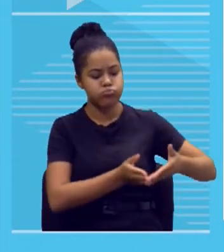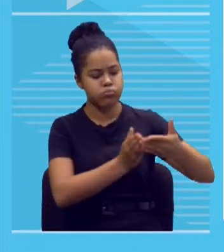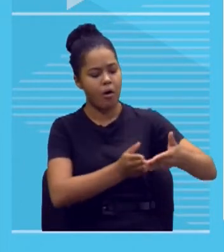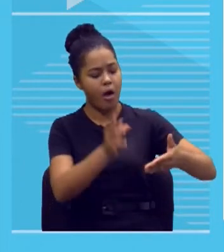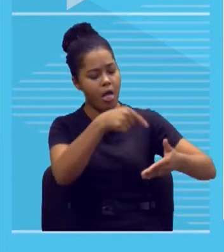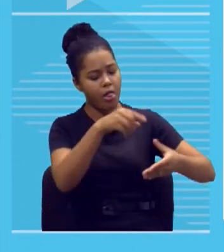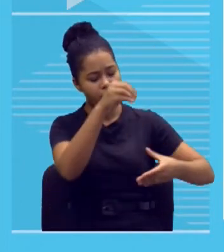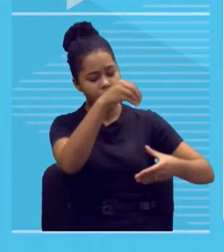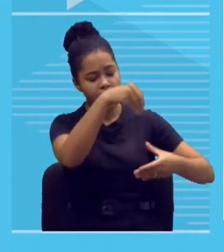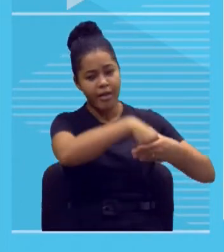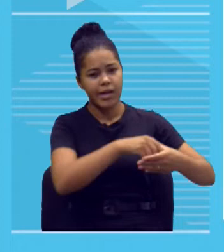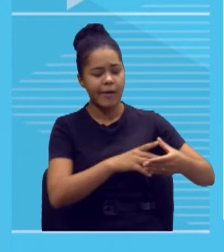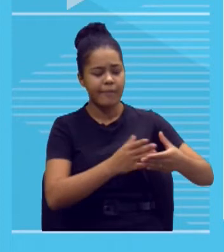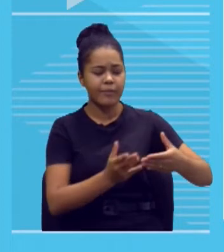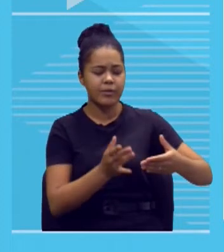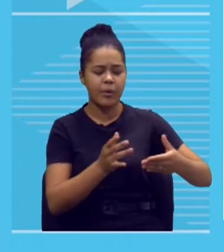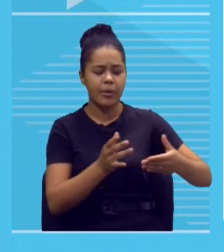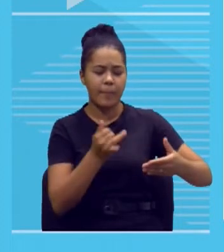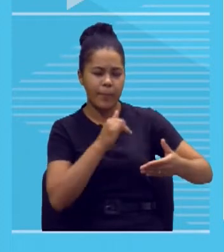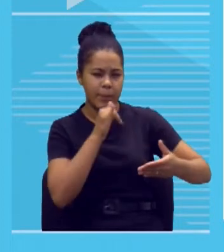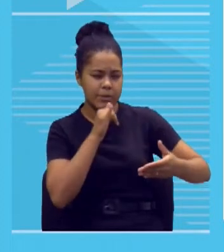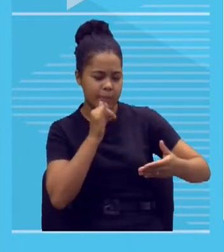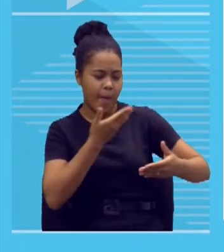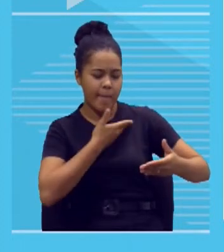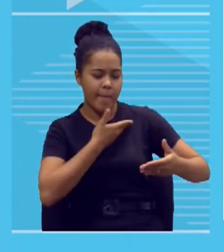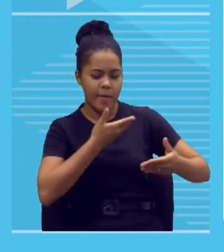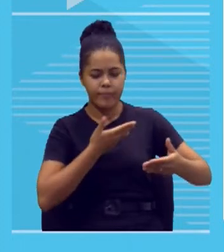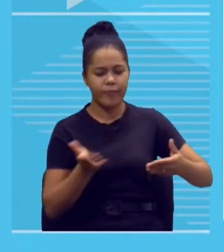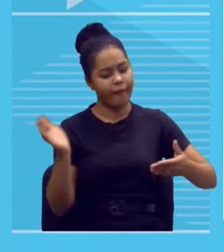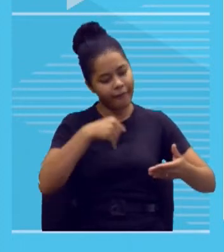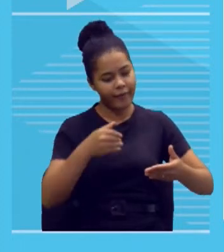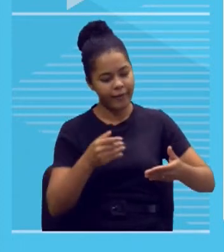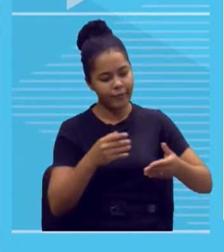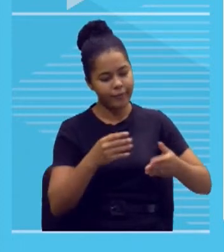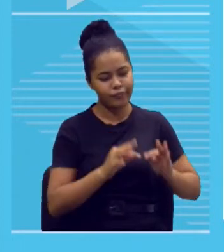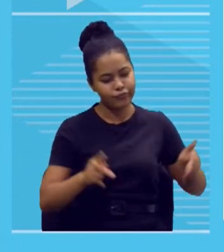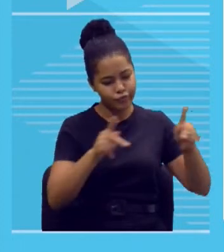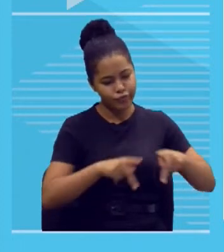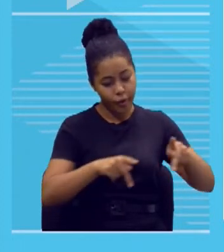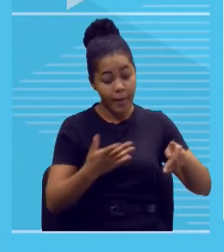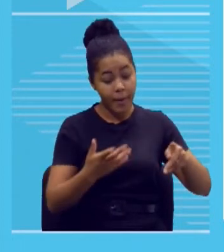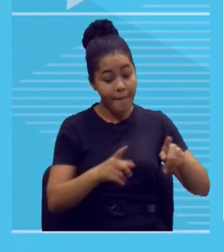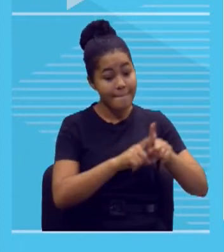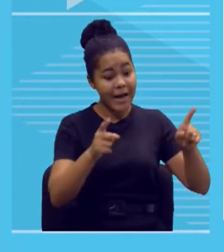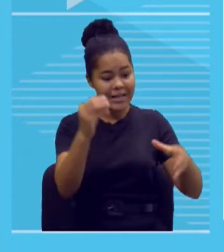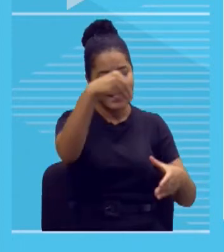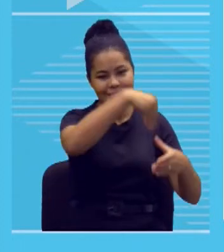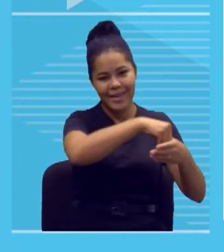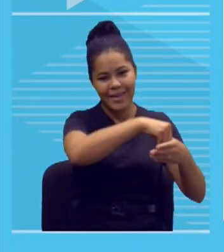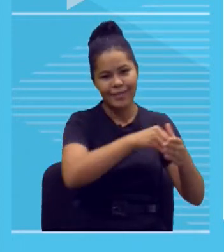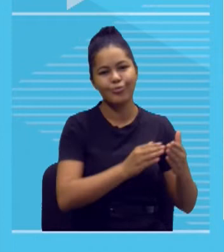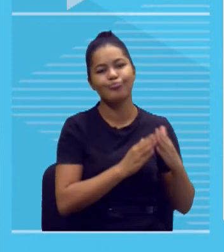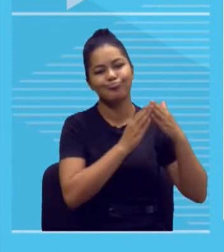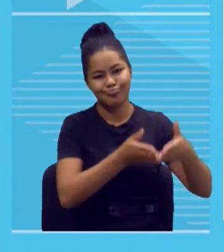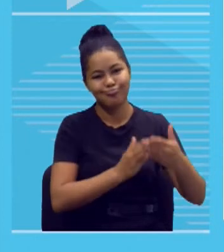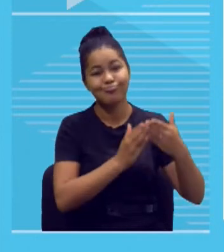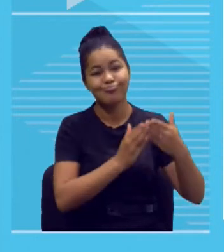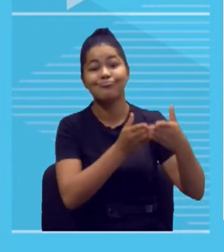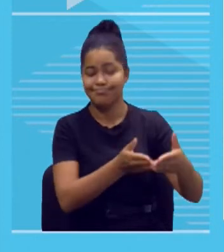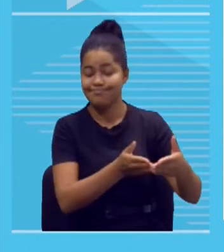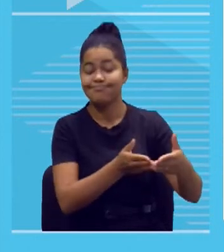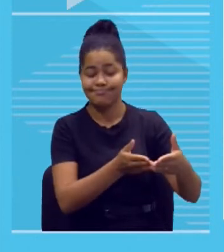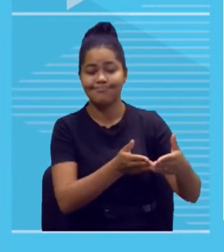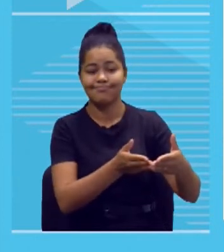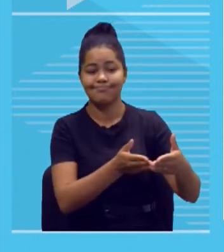shopping ou então no Rio Poty Shopping não é no shopping dentro do navio ó